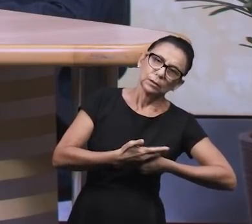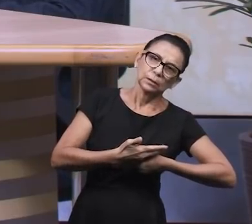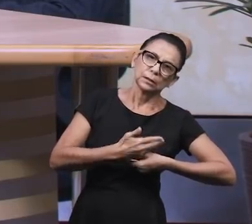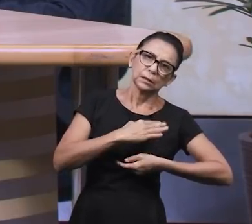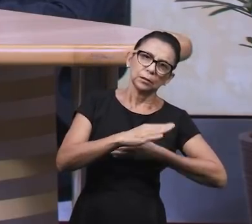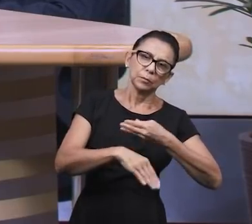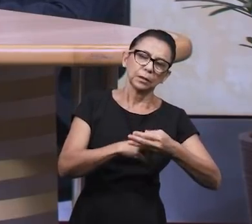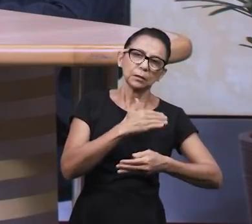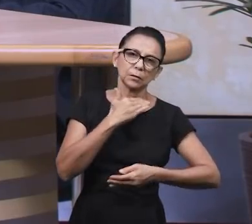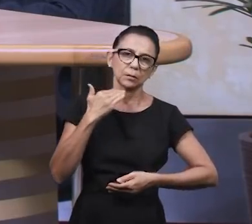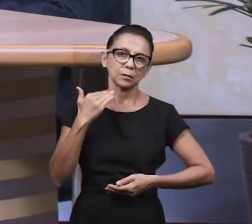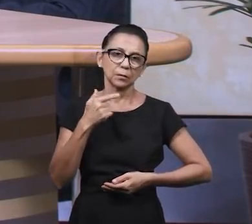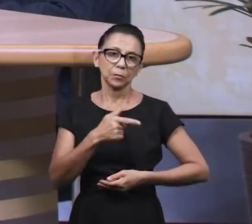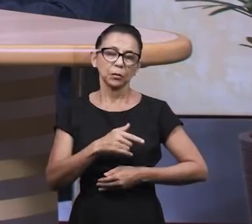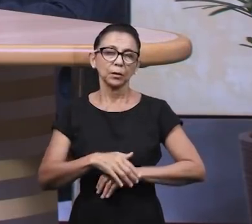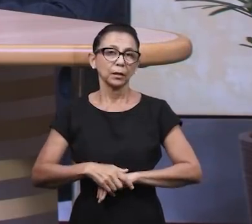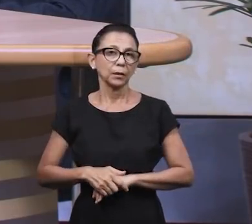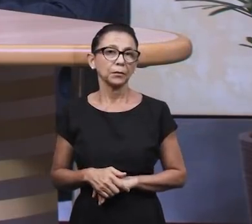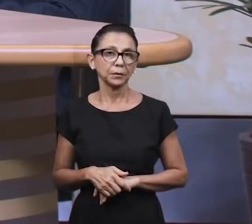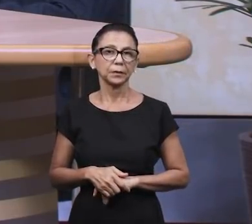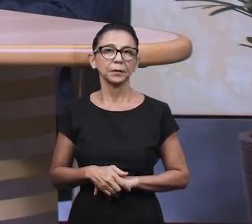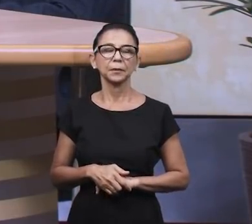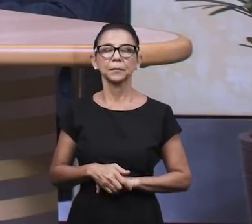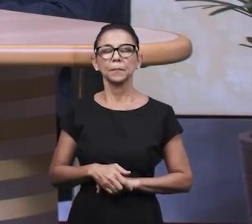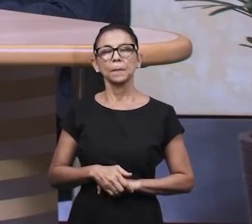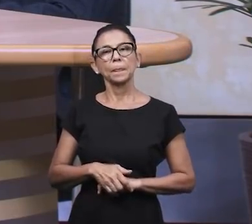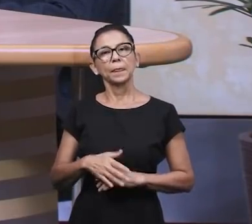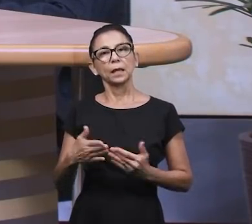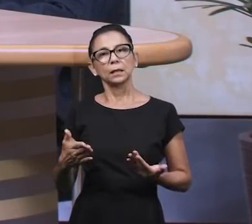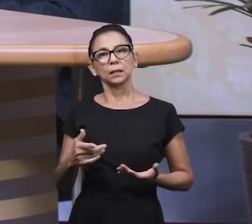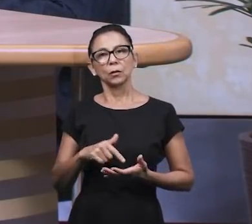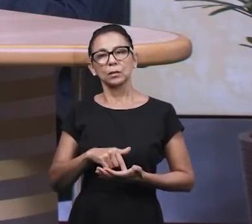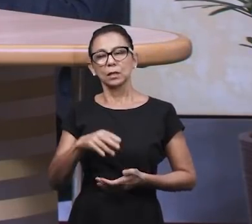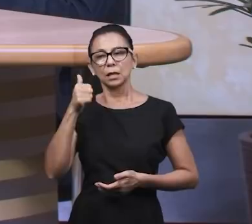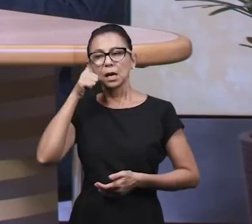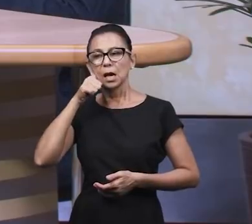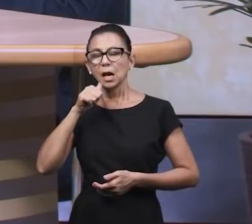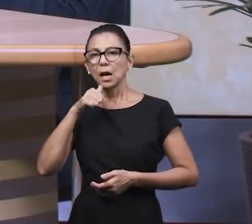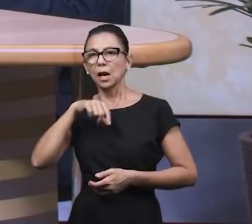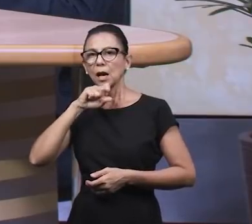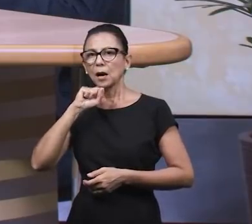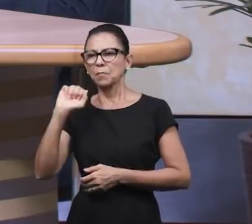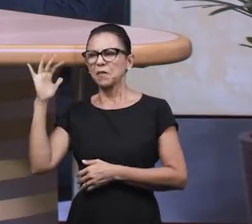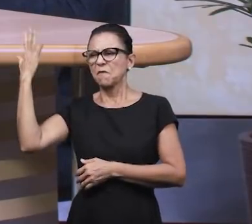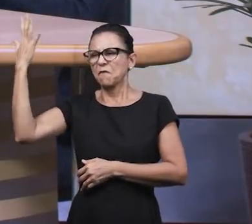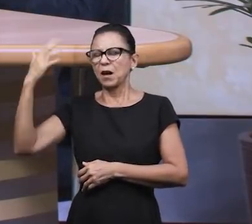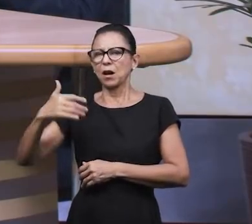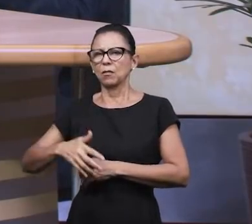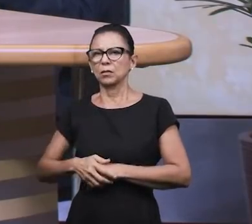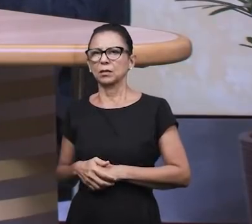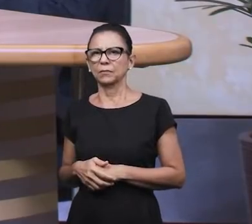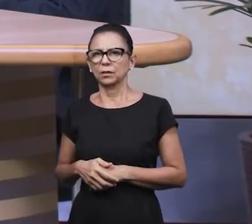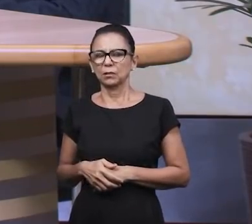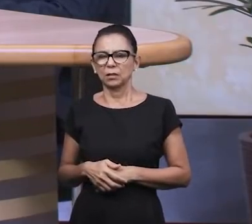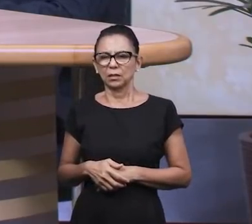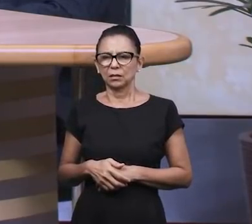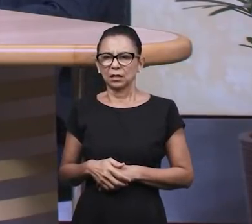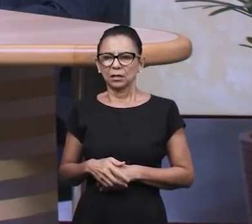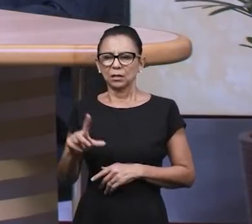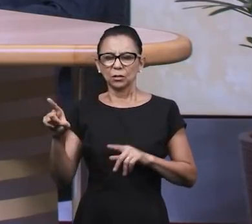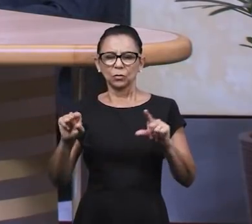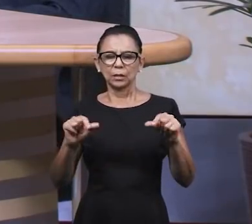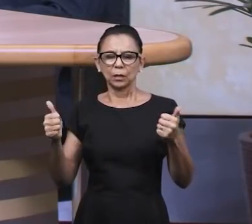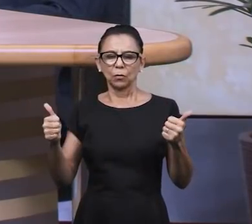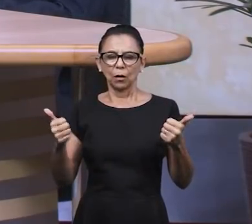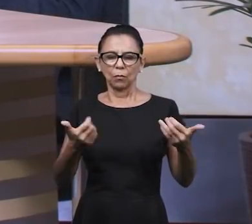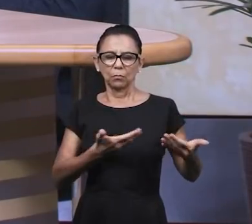mãe, aquela espada ali sensibilizou a mãe verdadeira. Porque a mãe falsa, o que ela fez? Imediatamente, não, pode matar a criança, não tem problema.